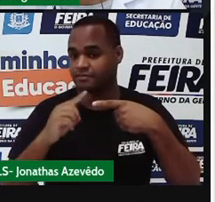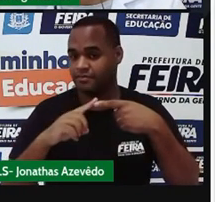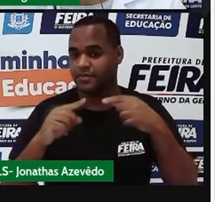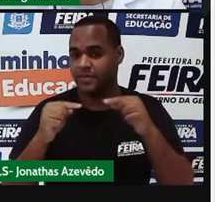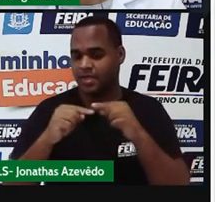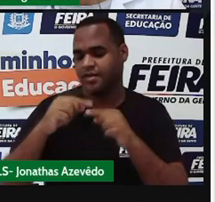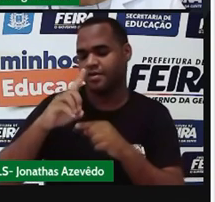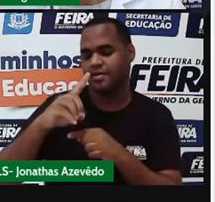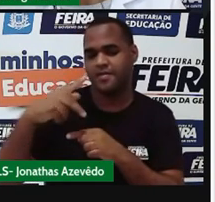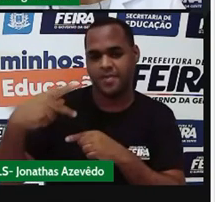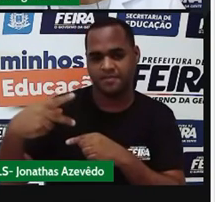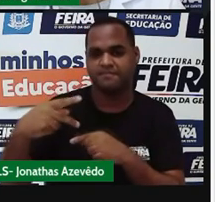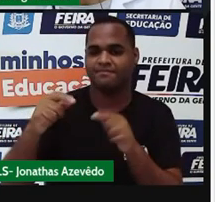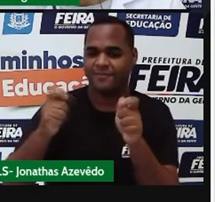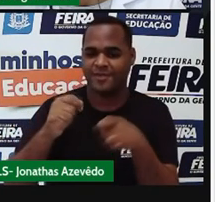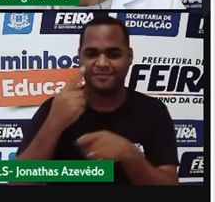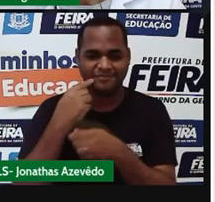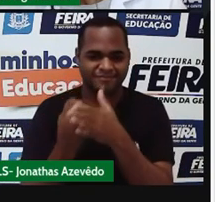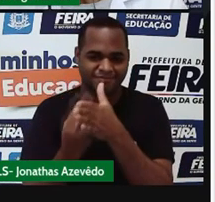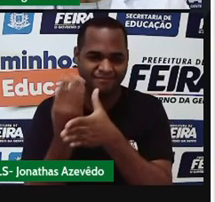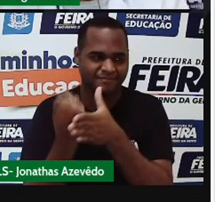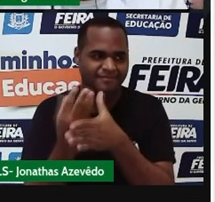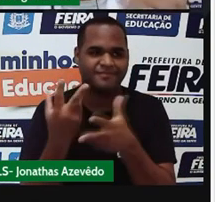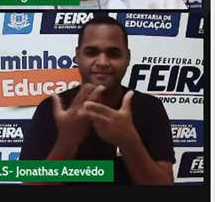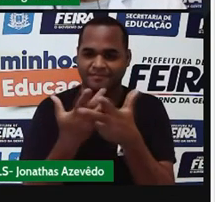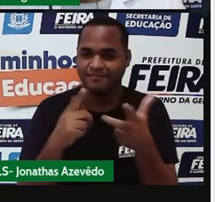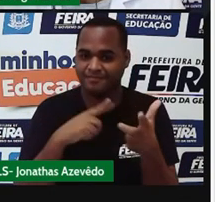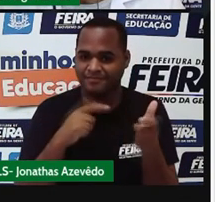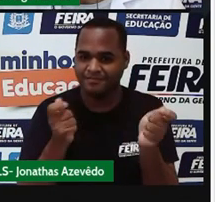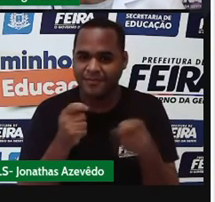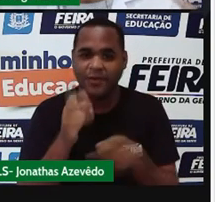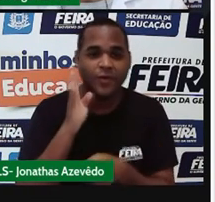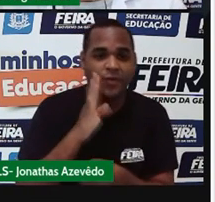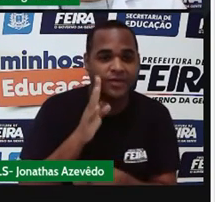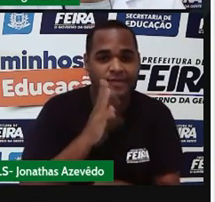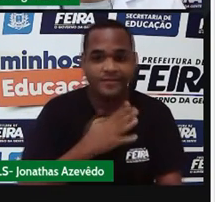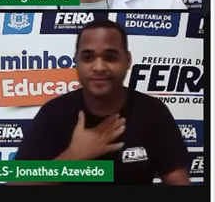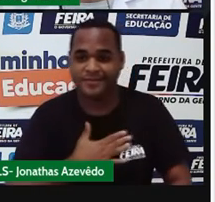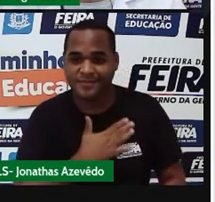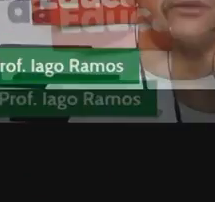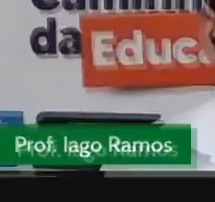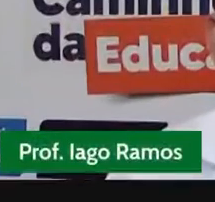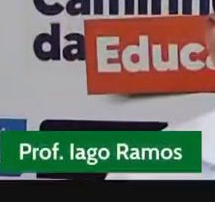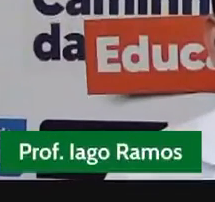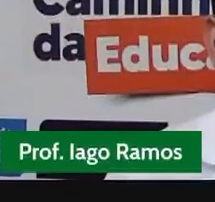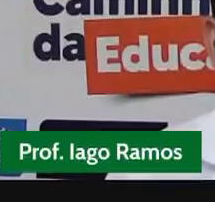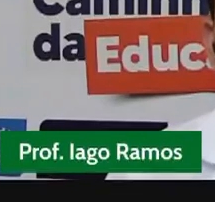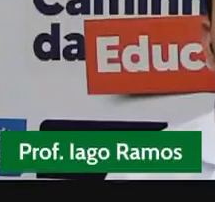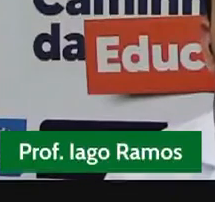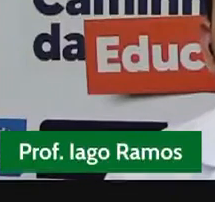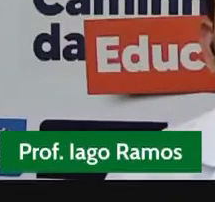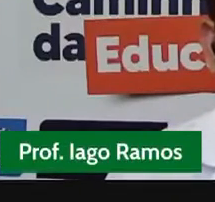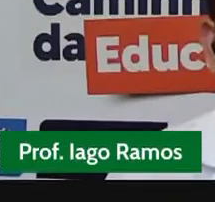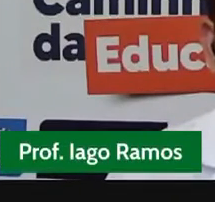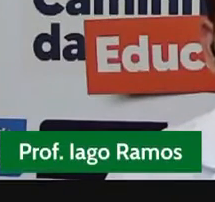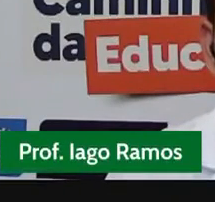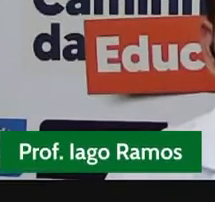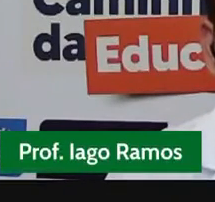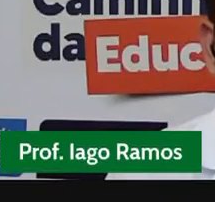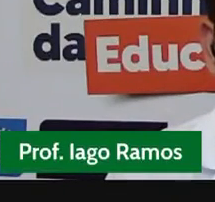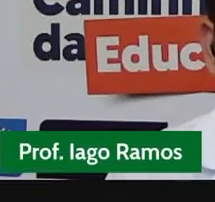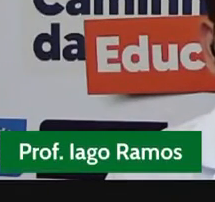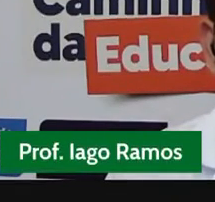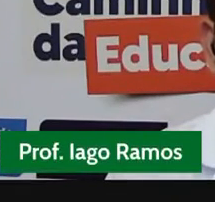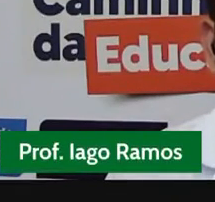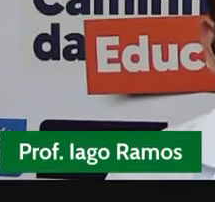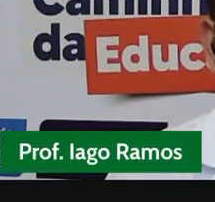uma periódica ai valeu gostou bom eu espero que sim vamos fazer aqui a nossa mudança